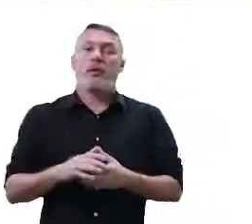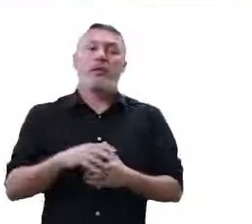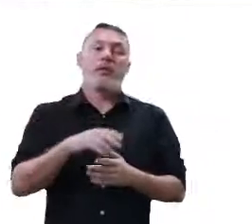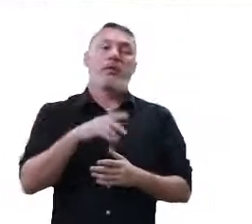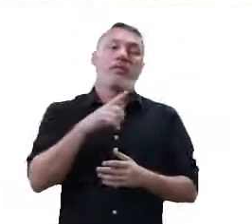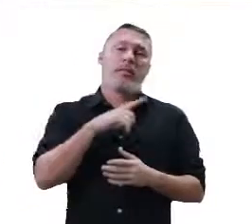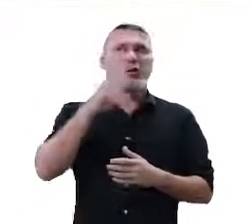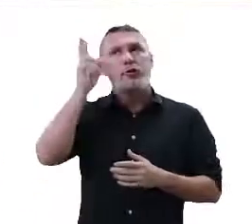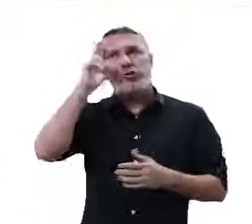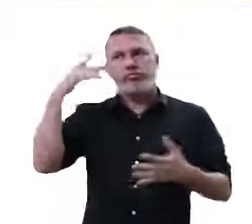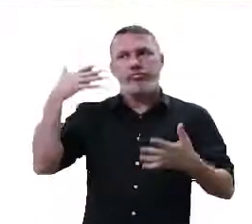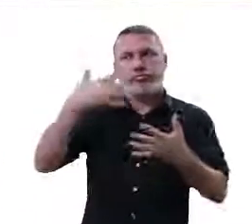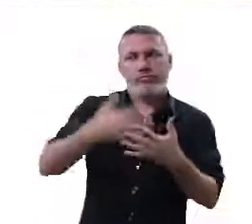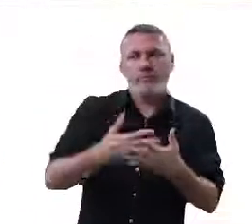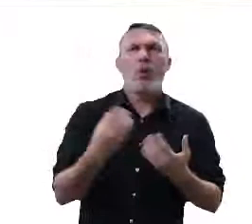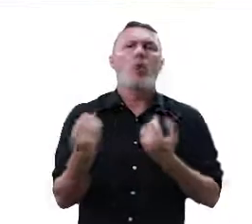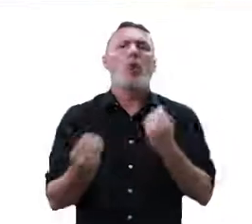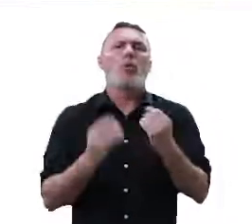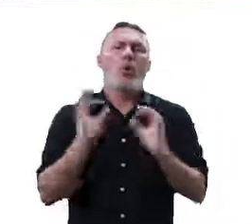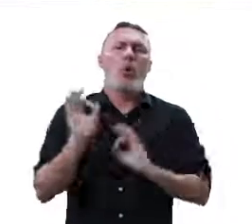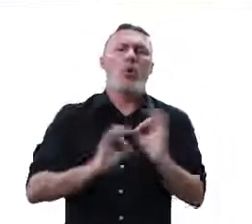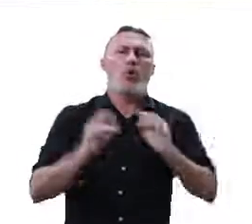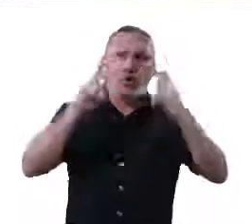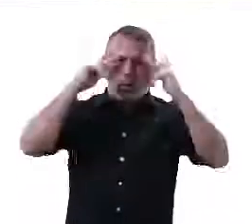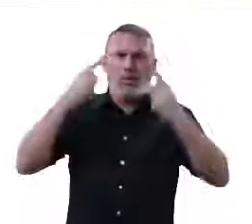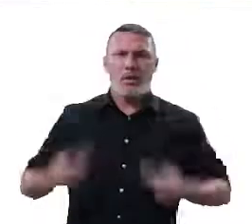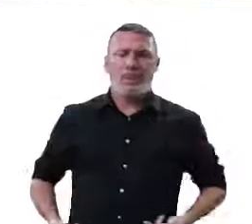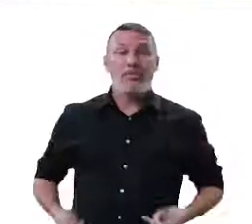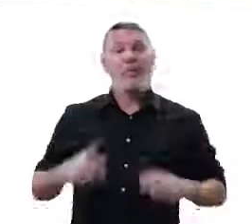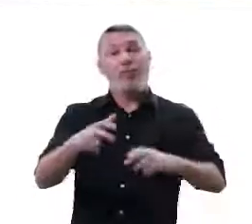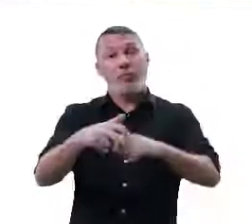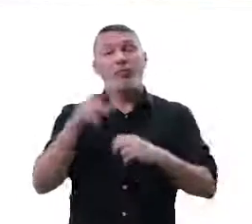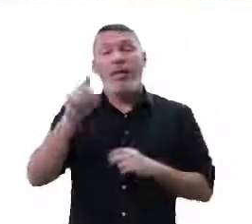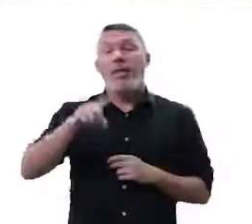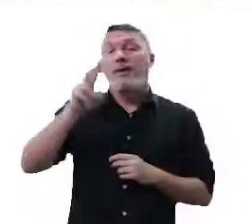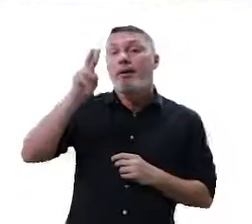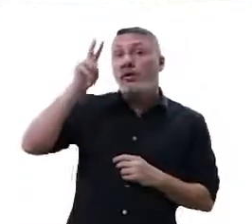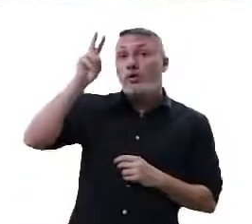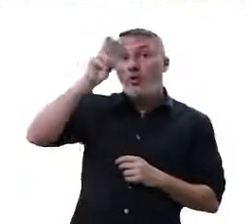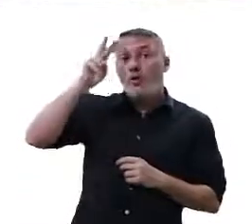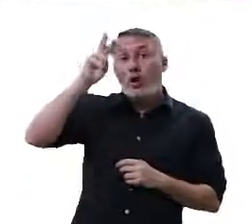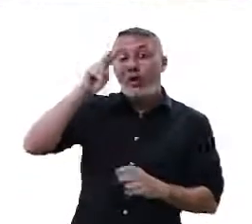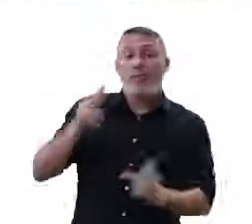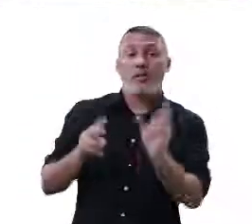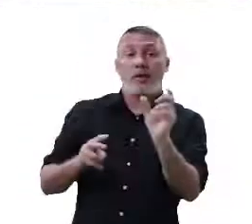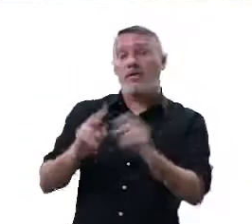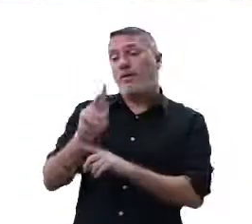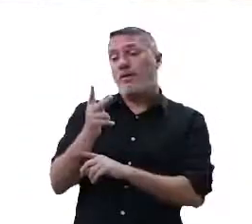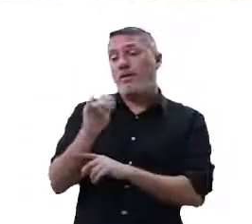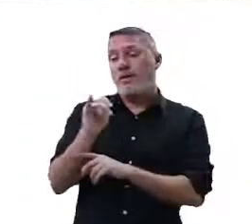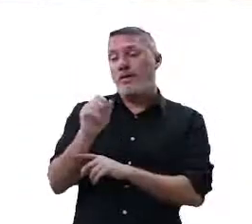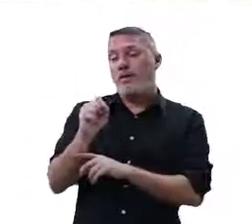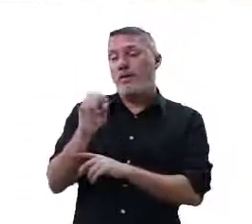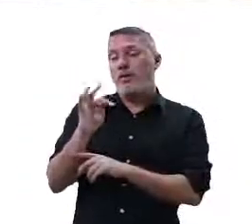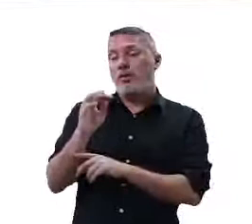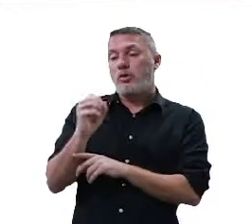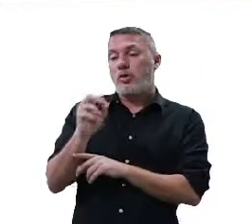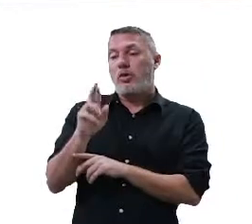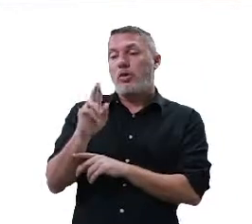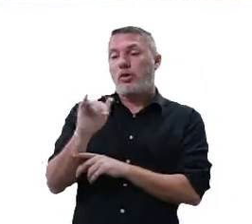histórica, o modo de produção, na qual os homens se organizam. Então, por isso, é histórico, né? Os indivíduos se